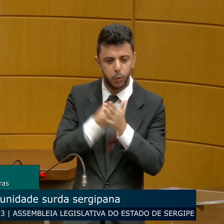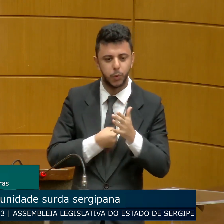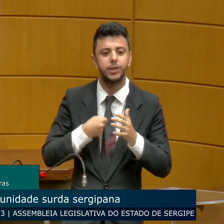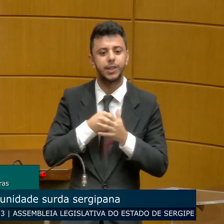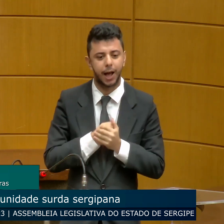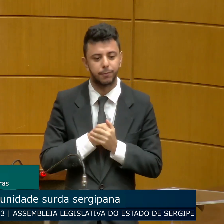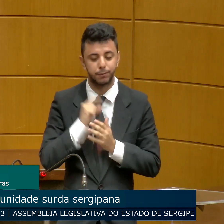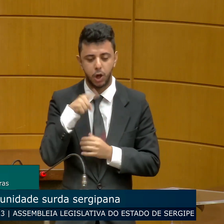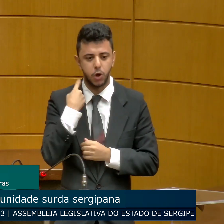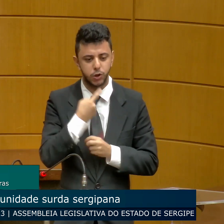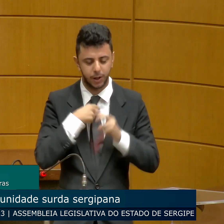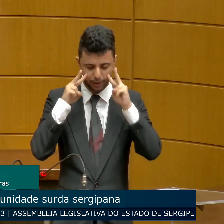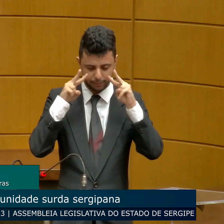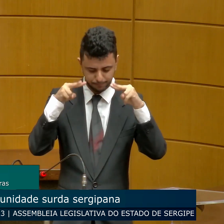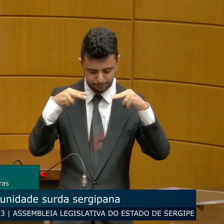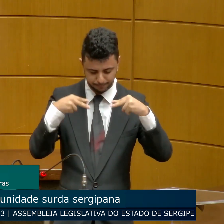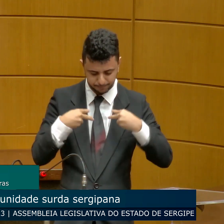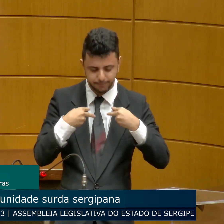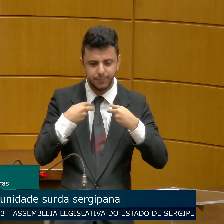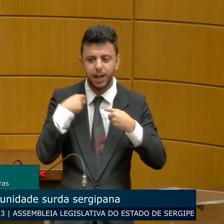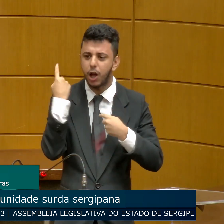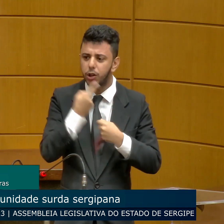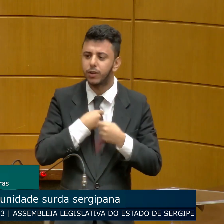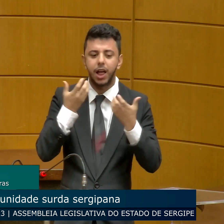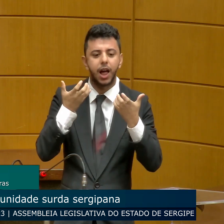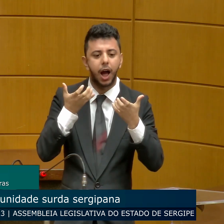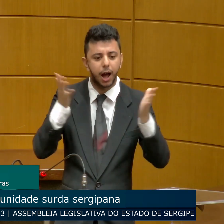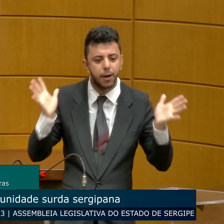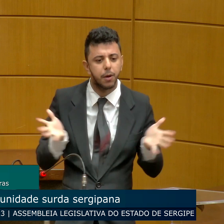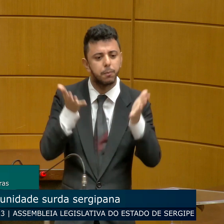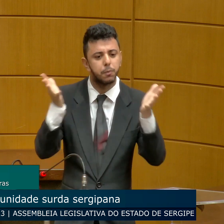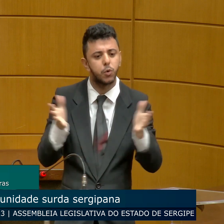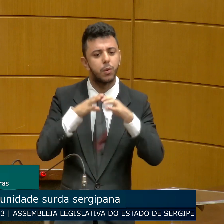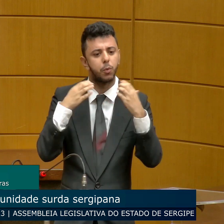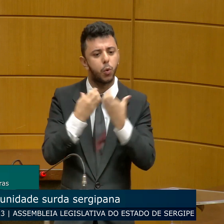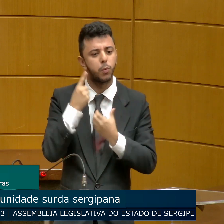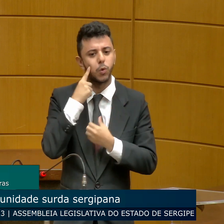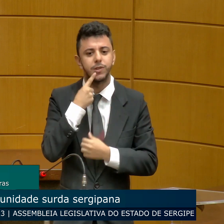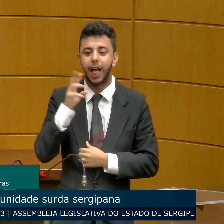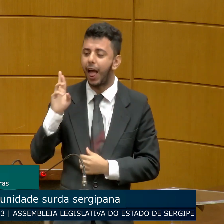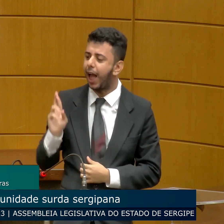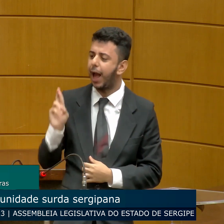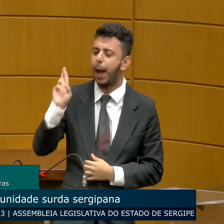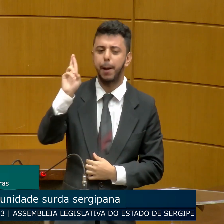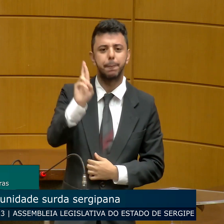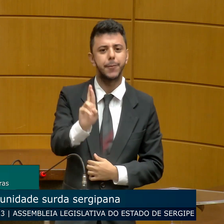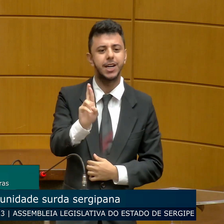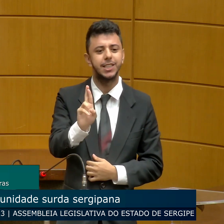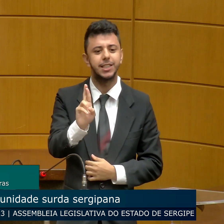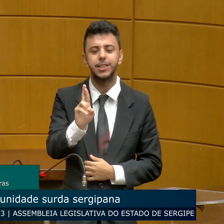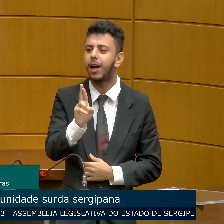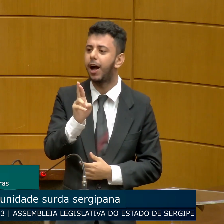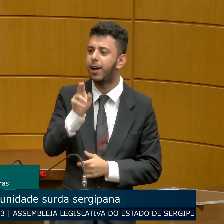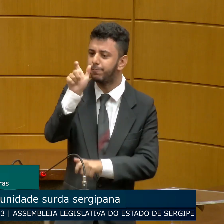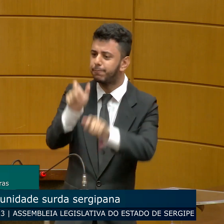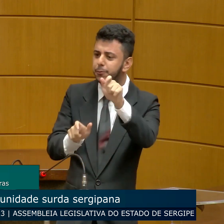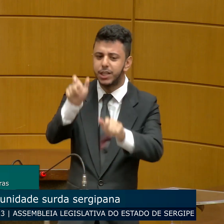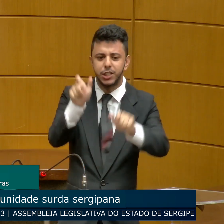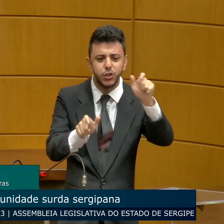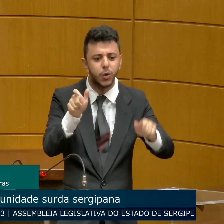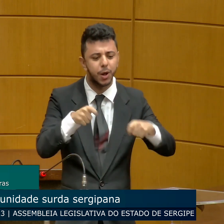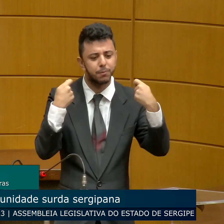dos intérpretes, é algo que a gente ainda insiste muito, né, mas, infelizmente, quando se olha, a gente vê